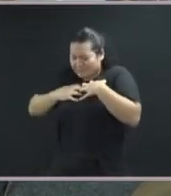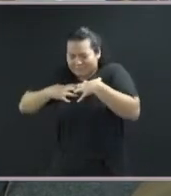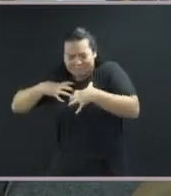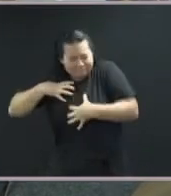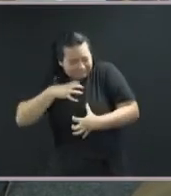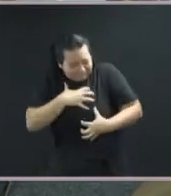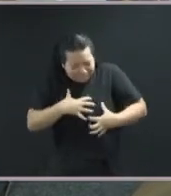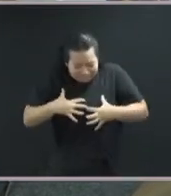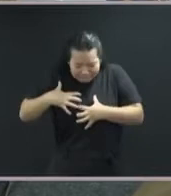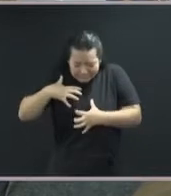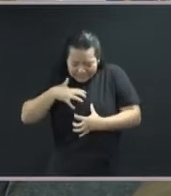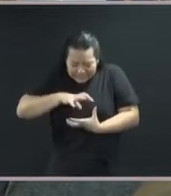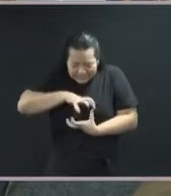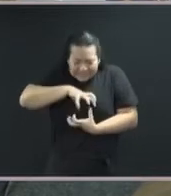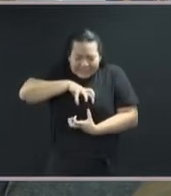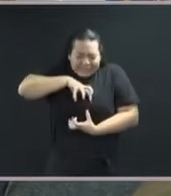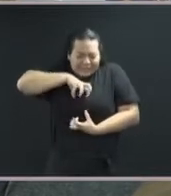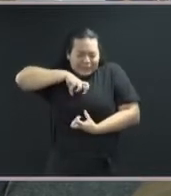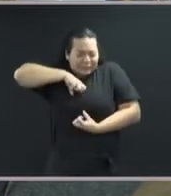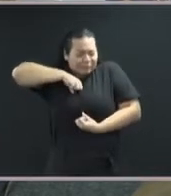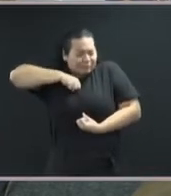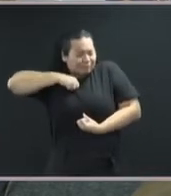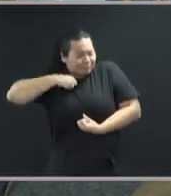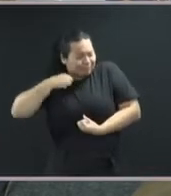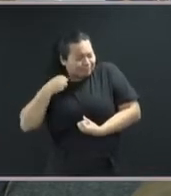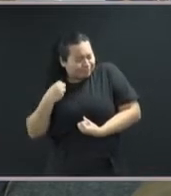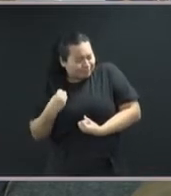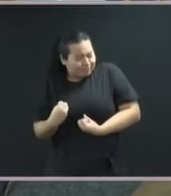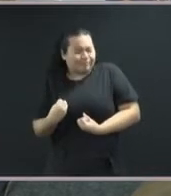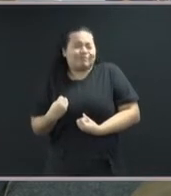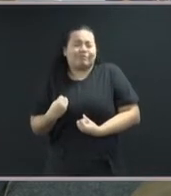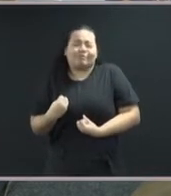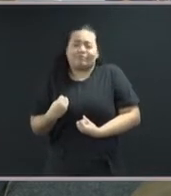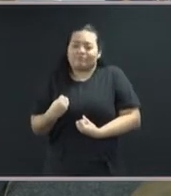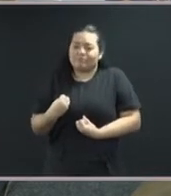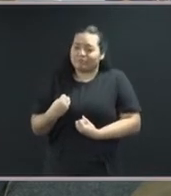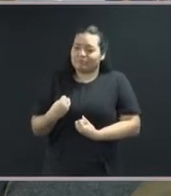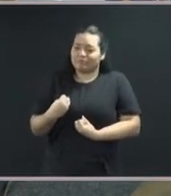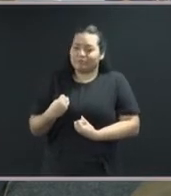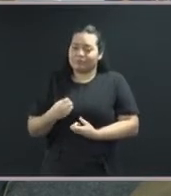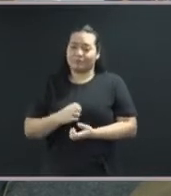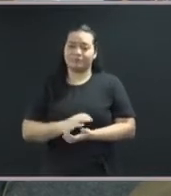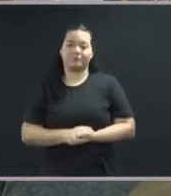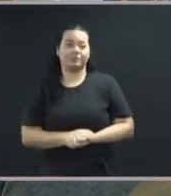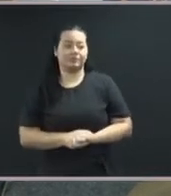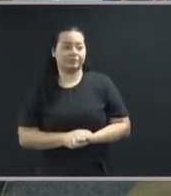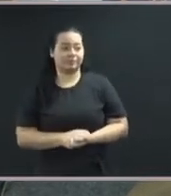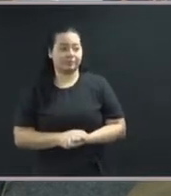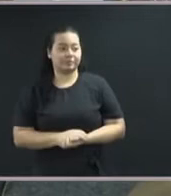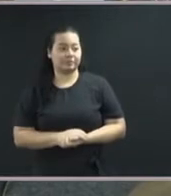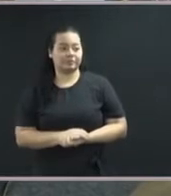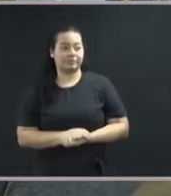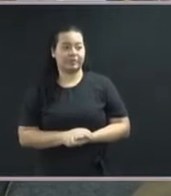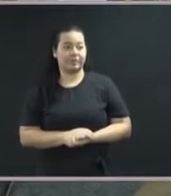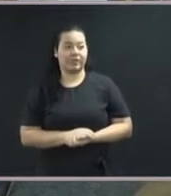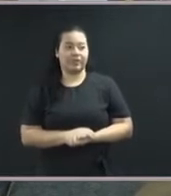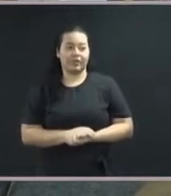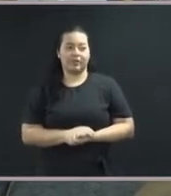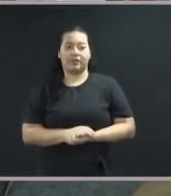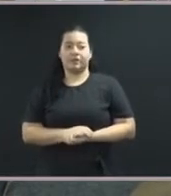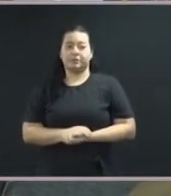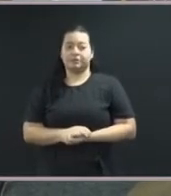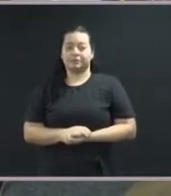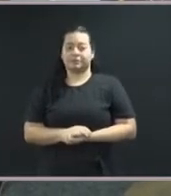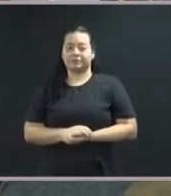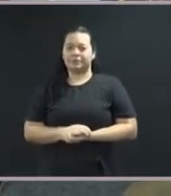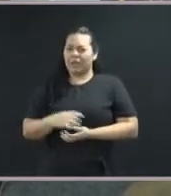assim: e você diga o seu nome, que eu vou falar o meu. Diga o seu. De repente Jesus fala desse jeito